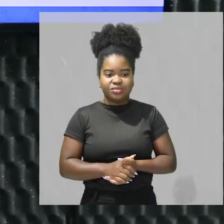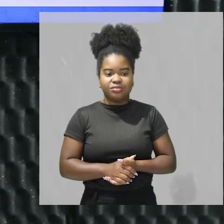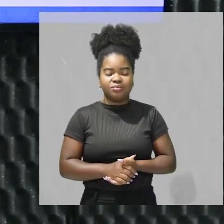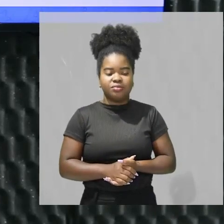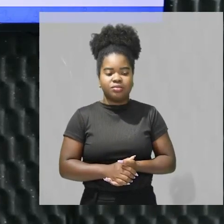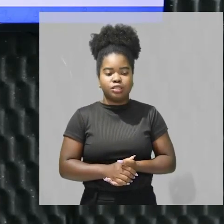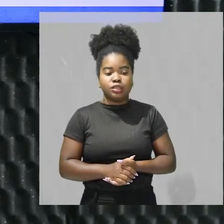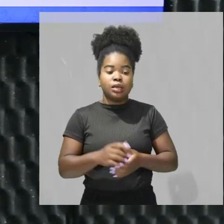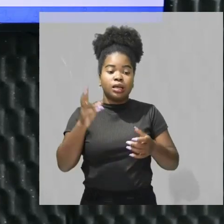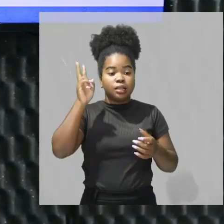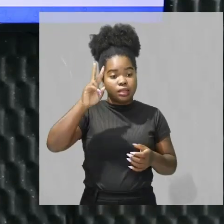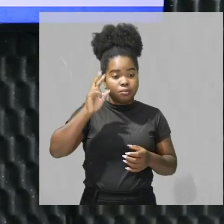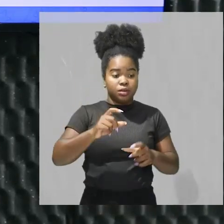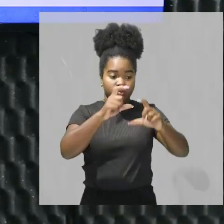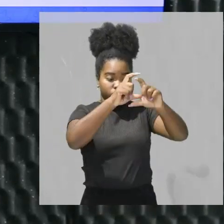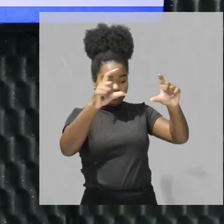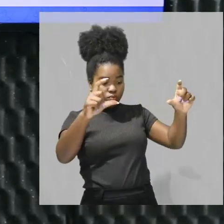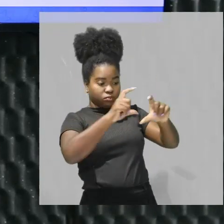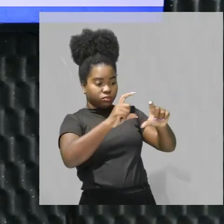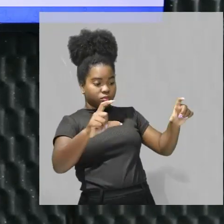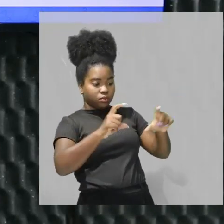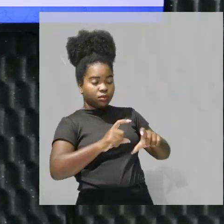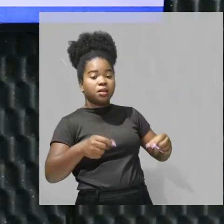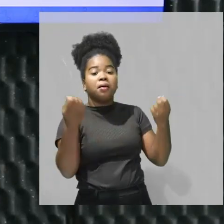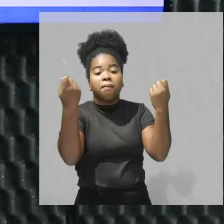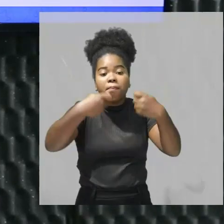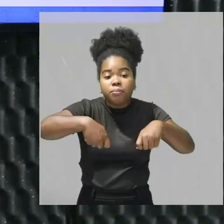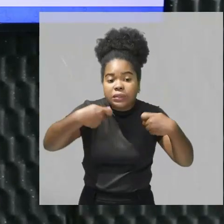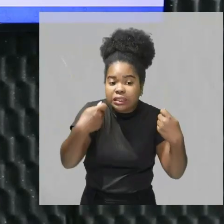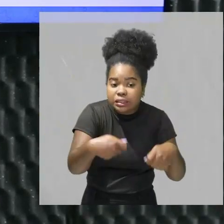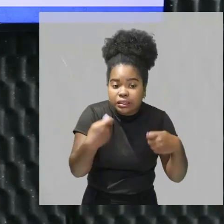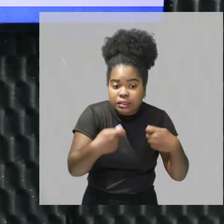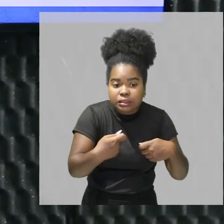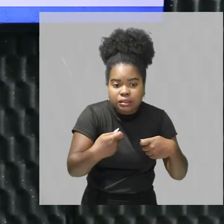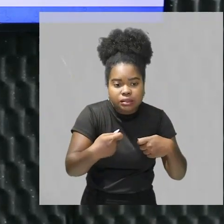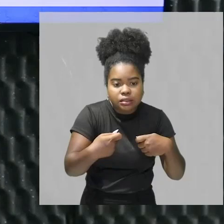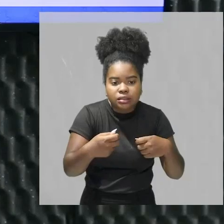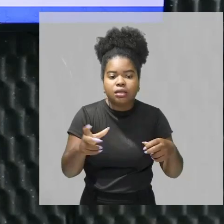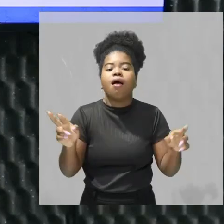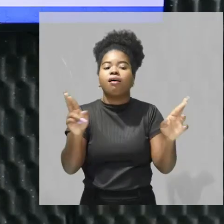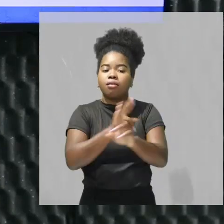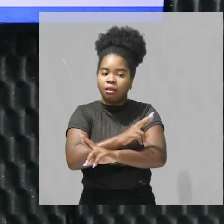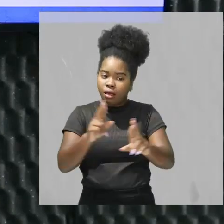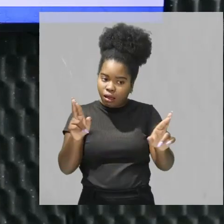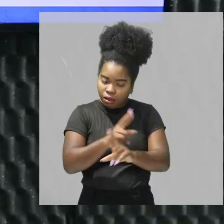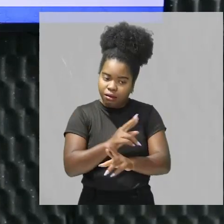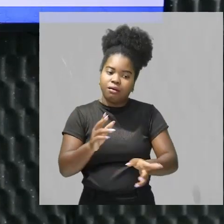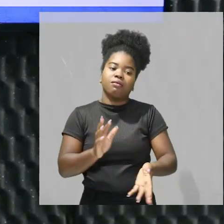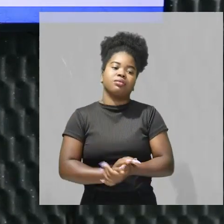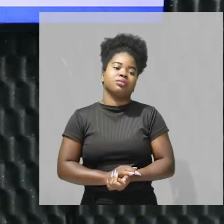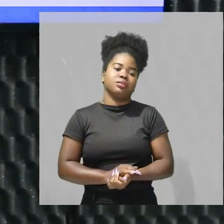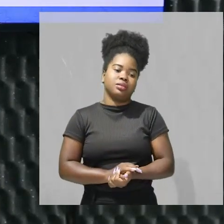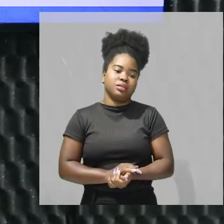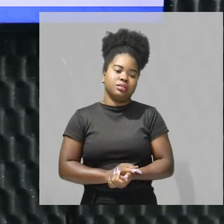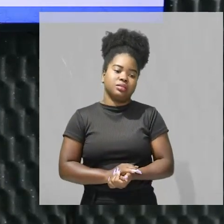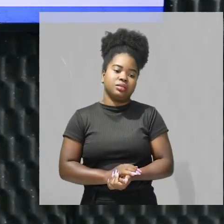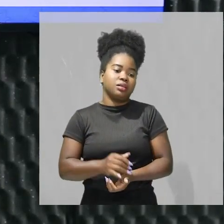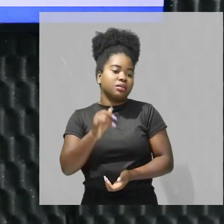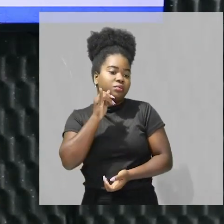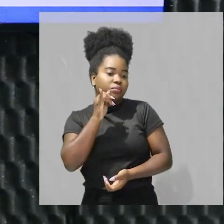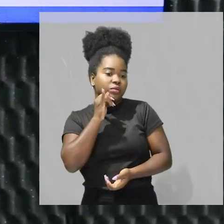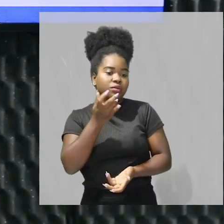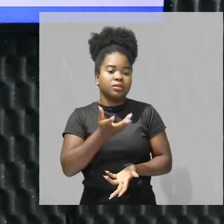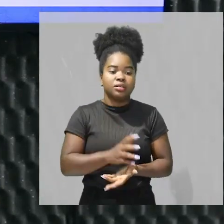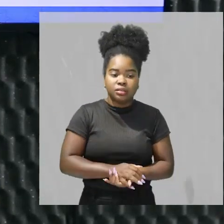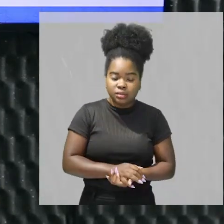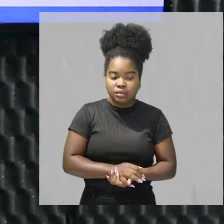outro, né? Por exemplo, lá na conclusão você vai finalizar, vai concluir ideias que já foram discutidas ao longo do